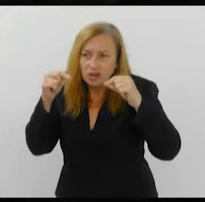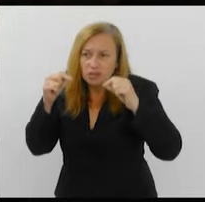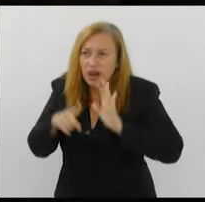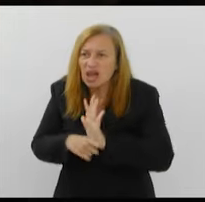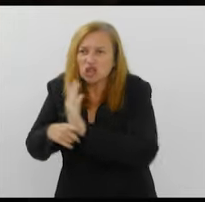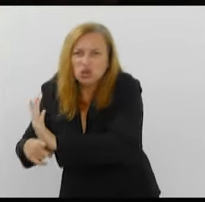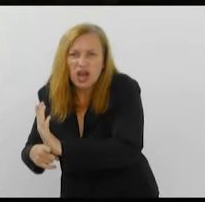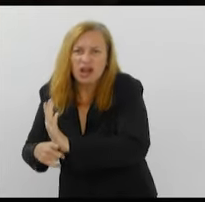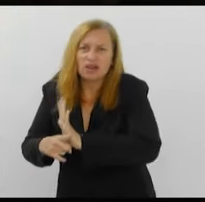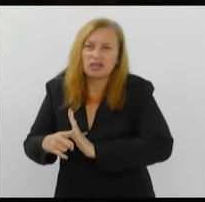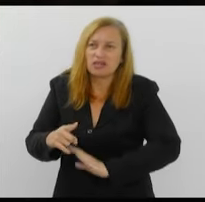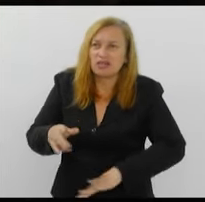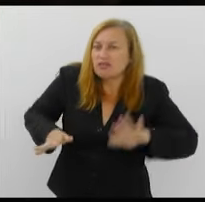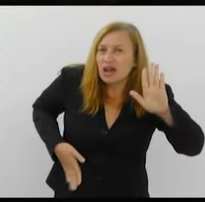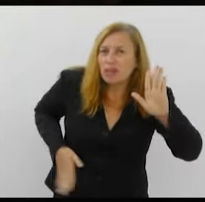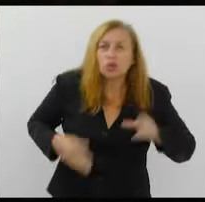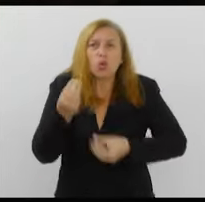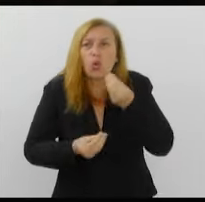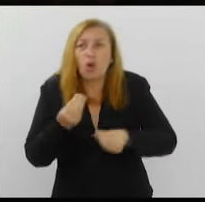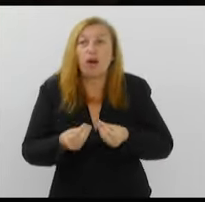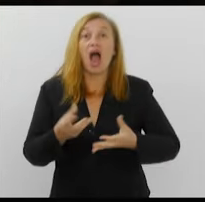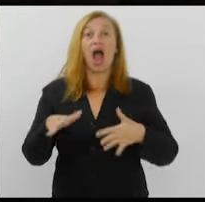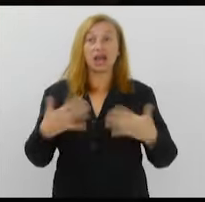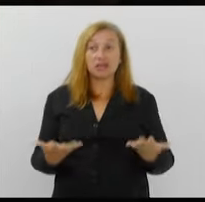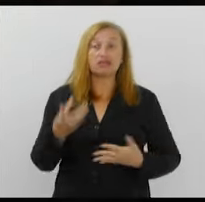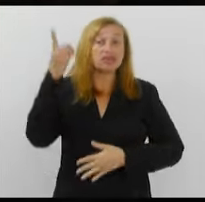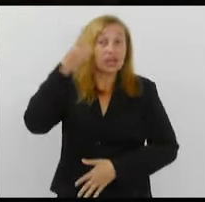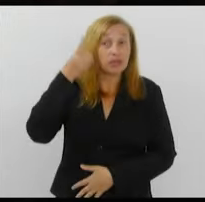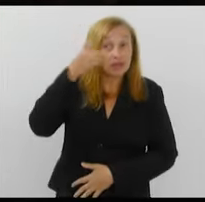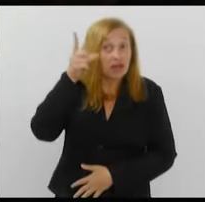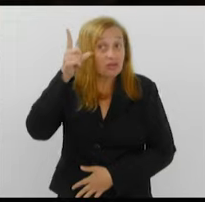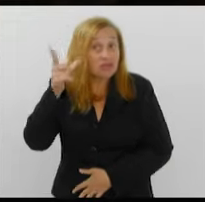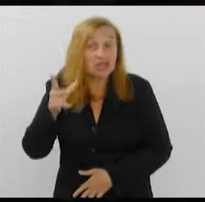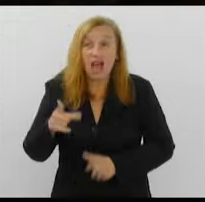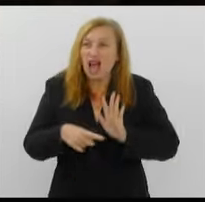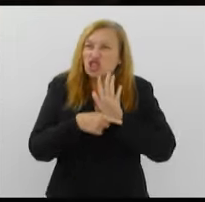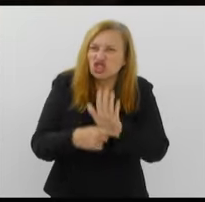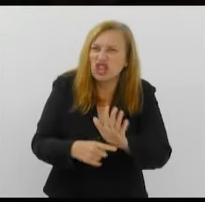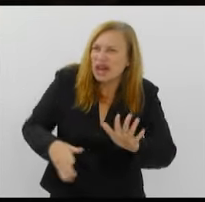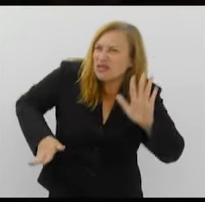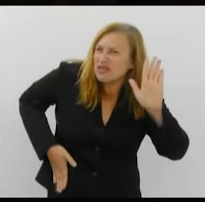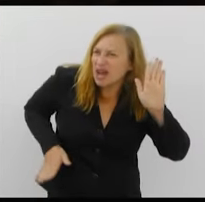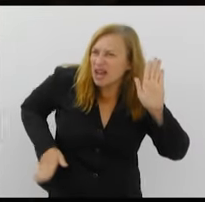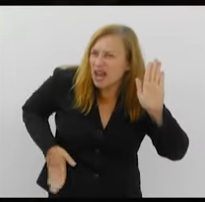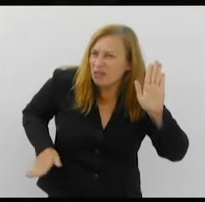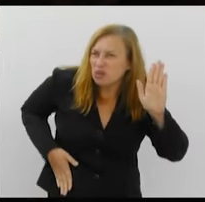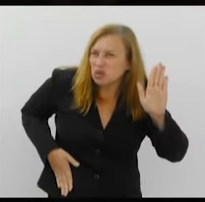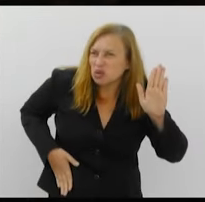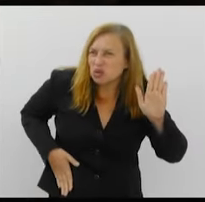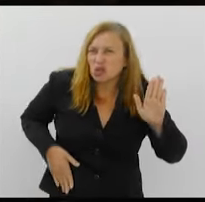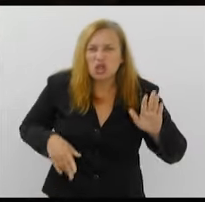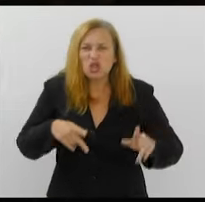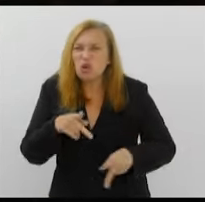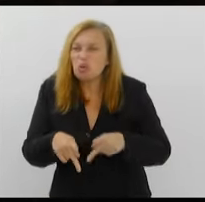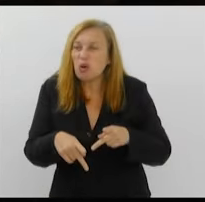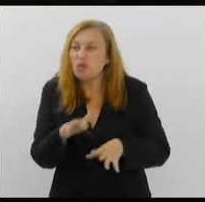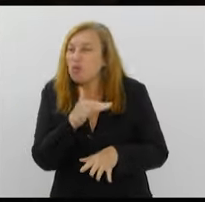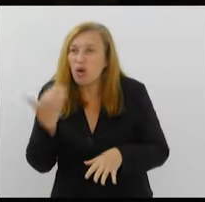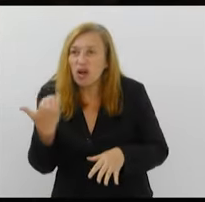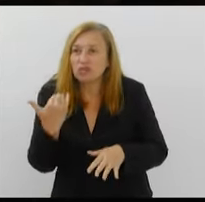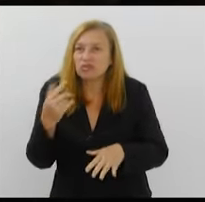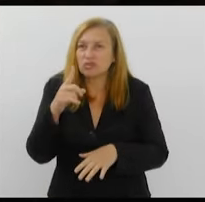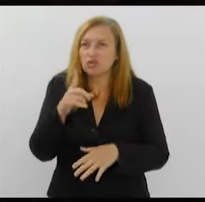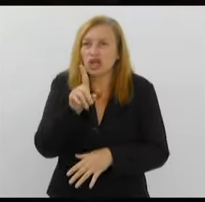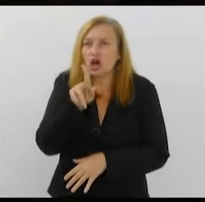E aí, deputada Lucinha, nós estamos falando de auxílio a vagabundo. E a população padecendo na UPA, padecendo no